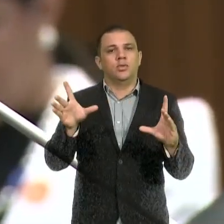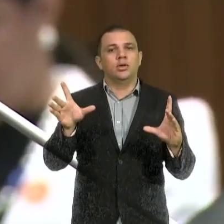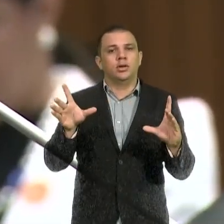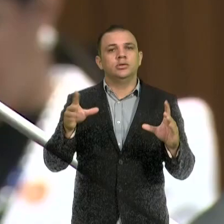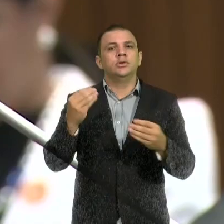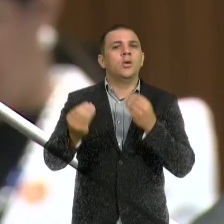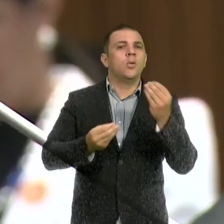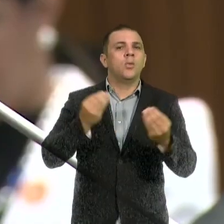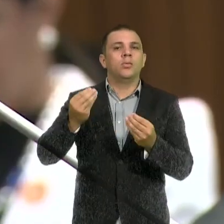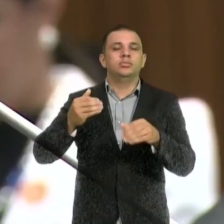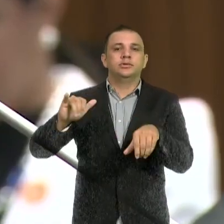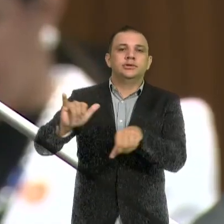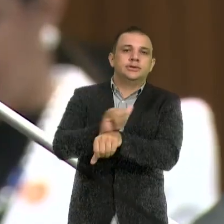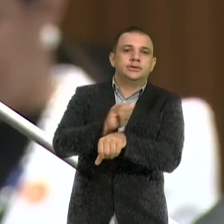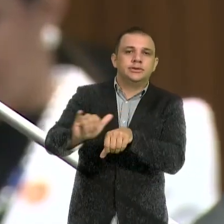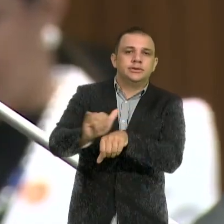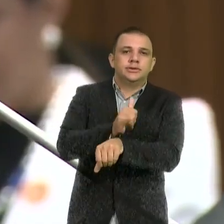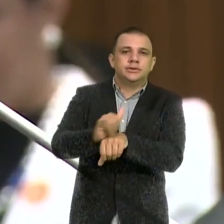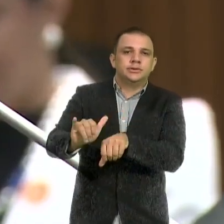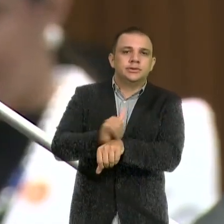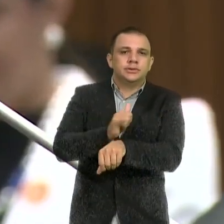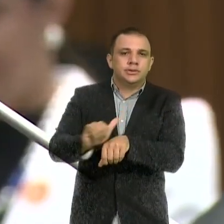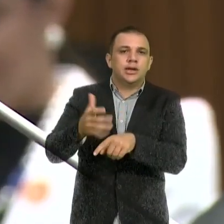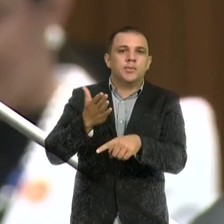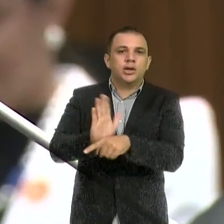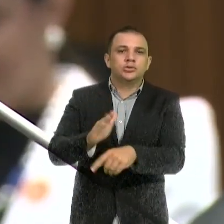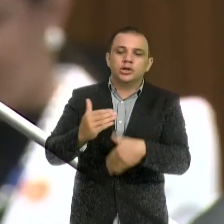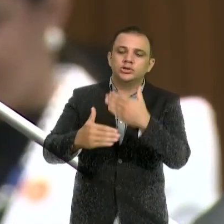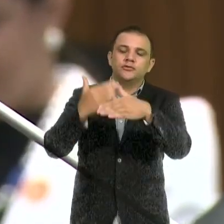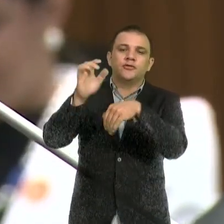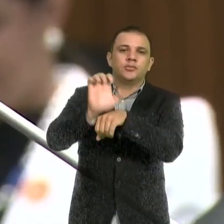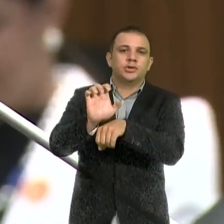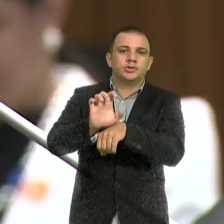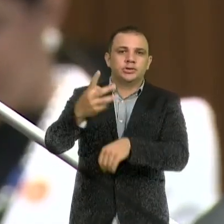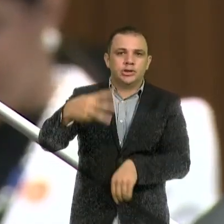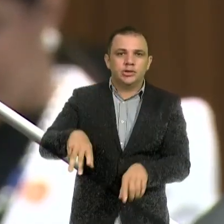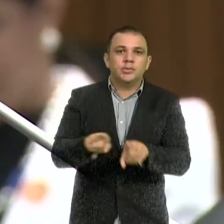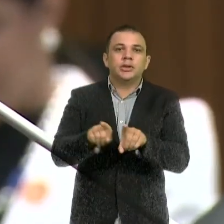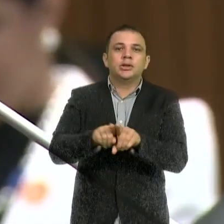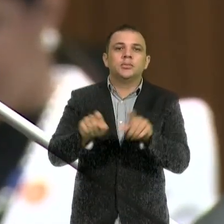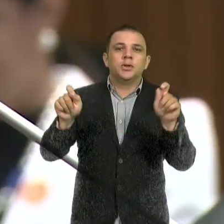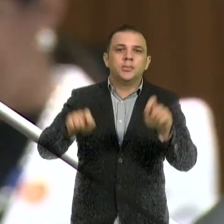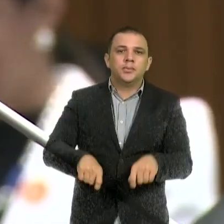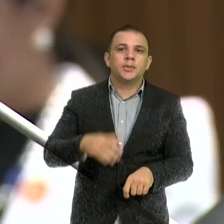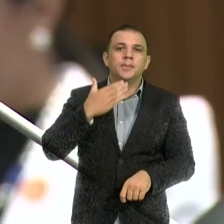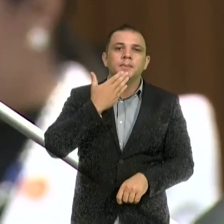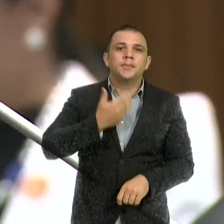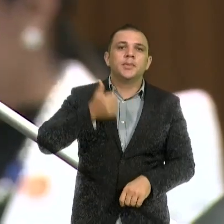como instrumentos para o desenvolvimento do Maranhão e melhores